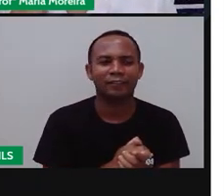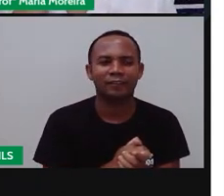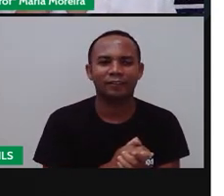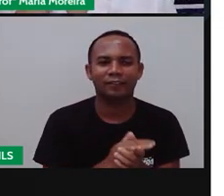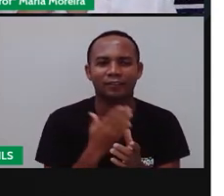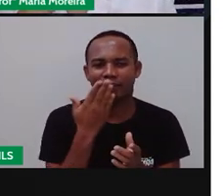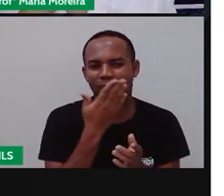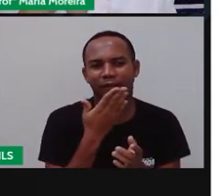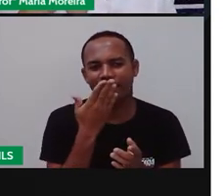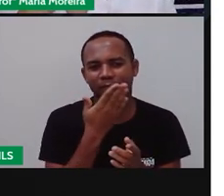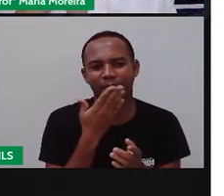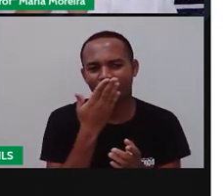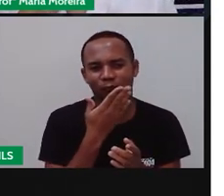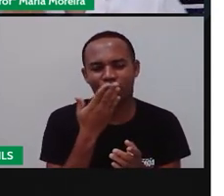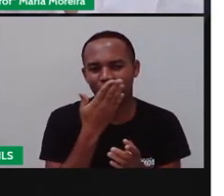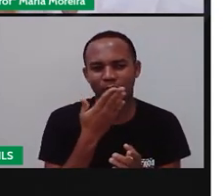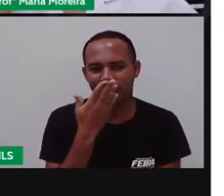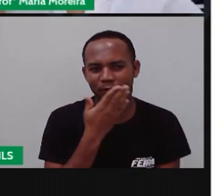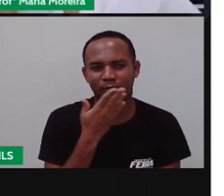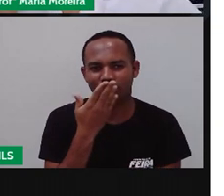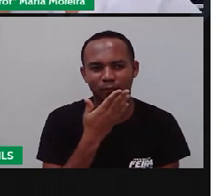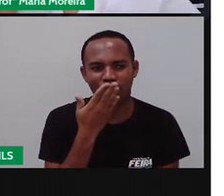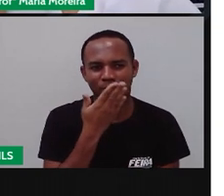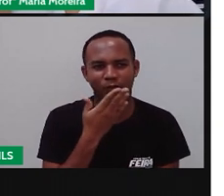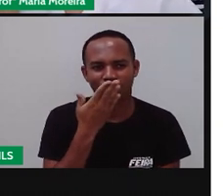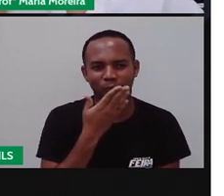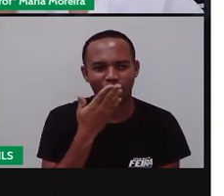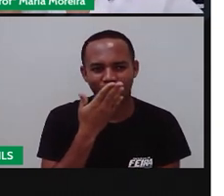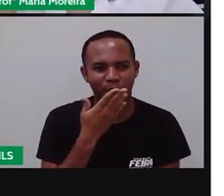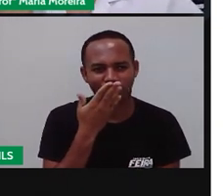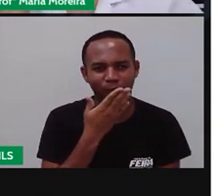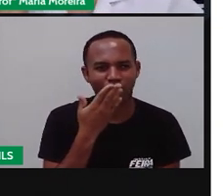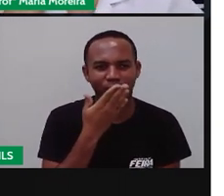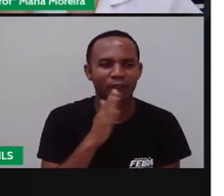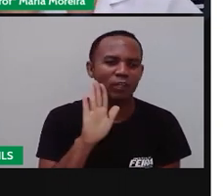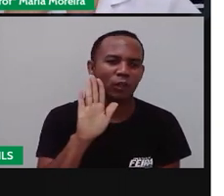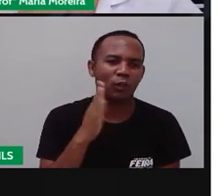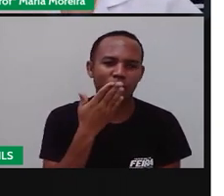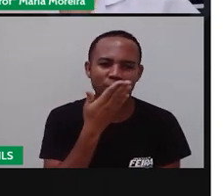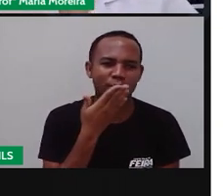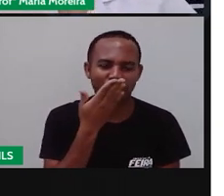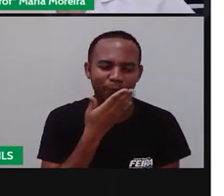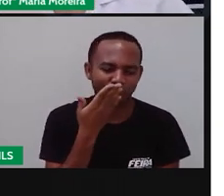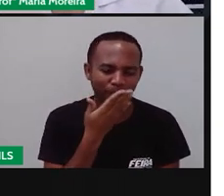assim? Já vou chegar nas festas assim, ó.